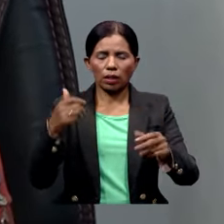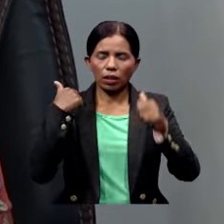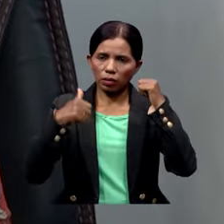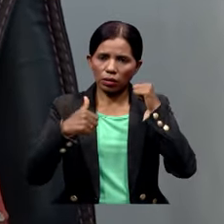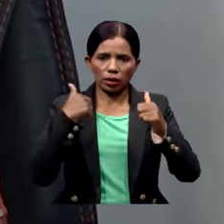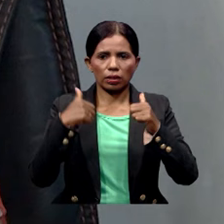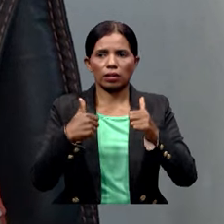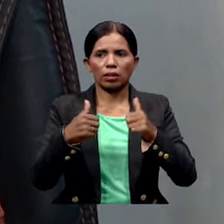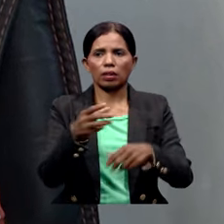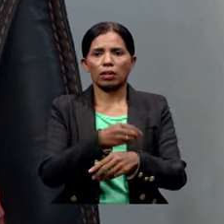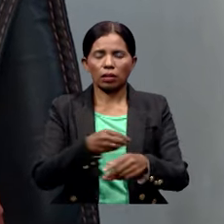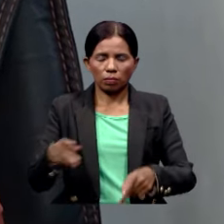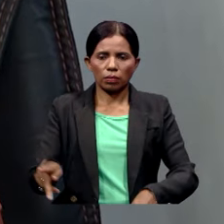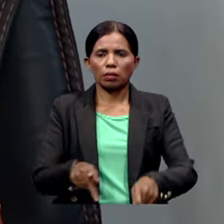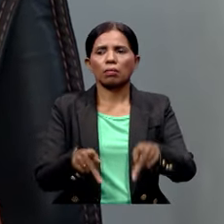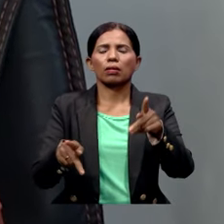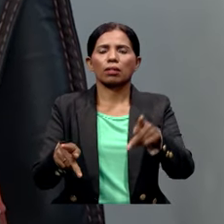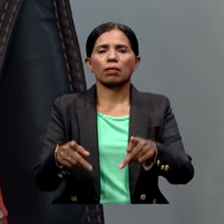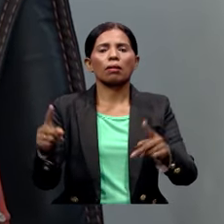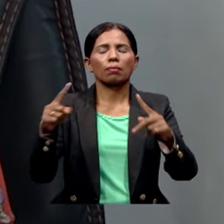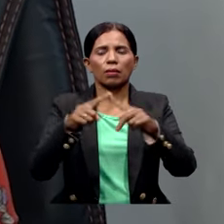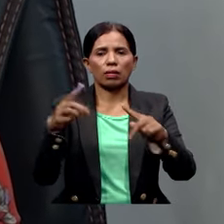ocupa espaço público balo, ba ita ne